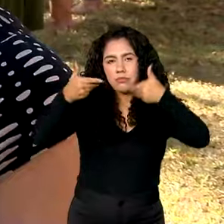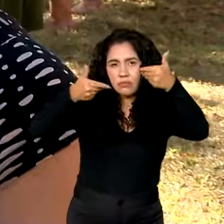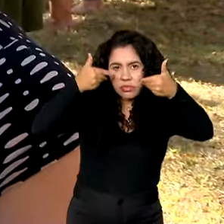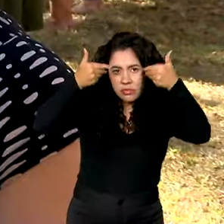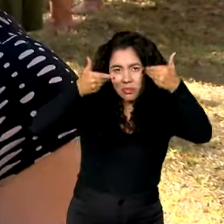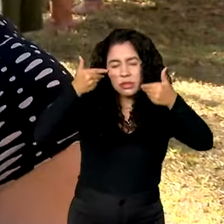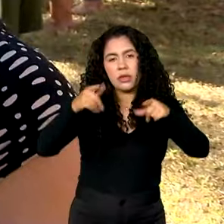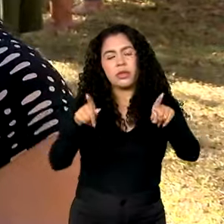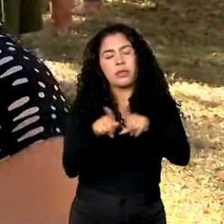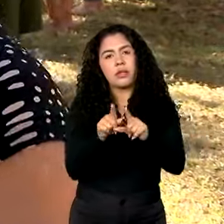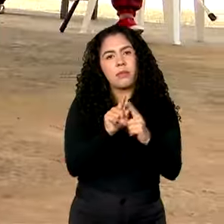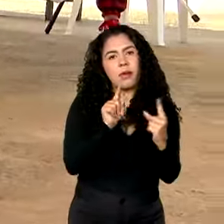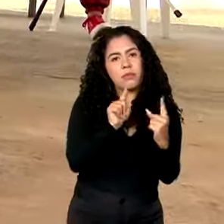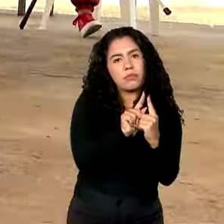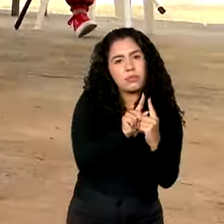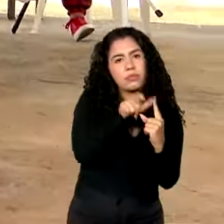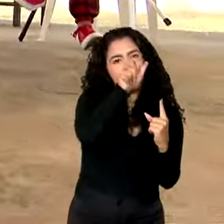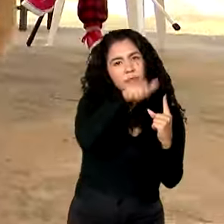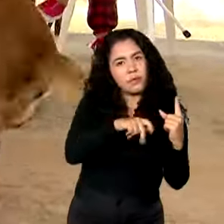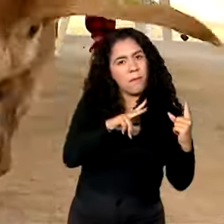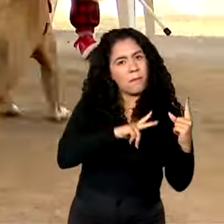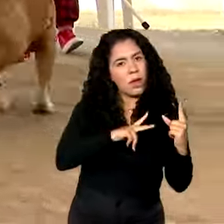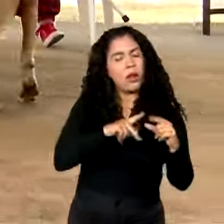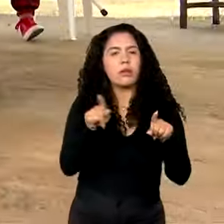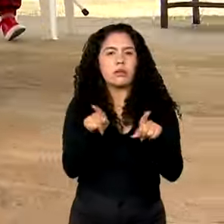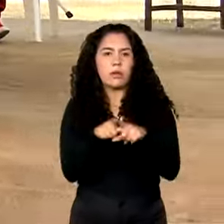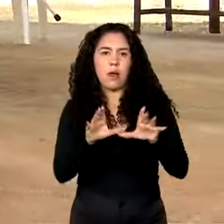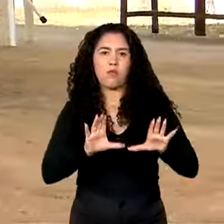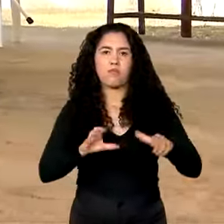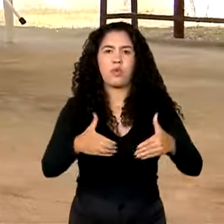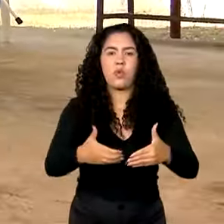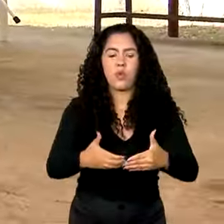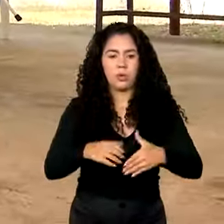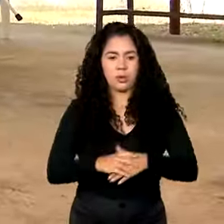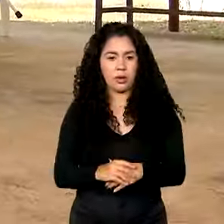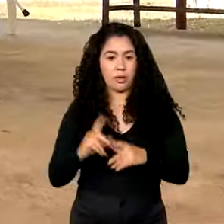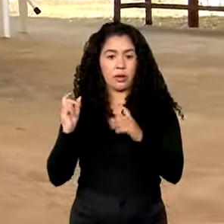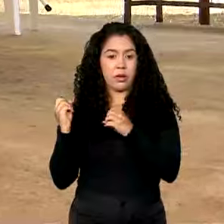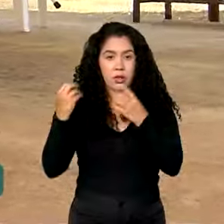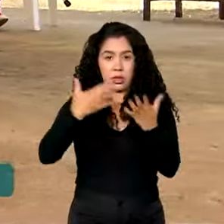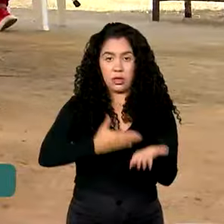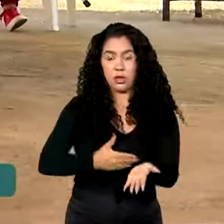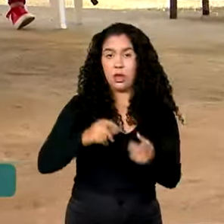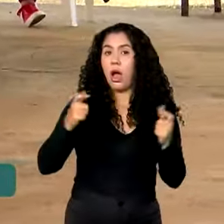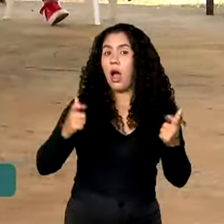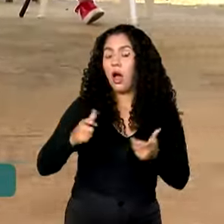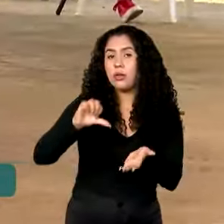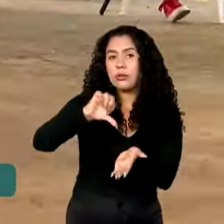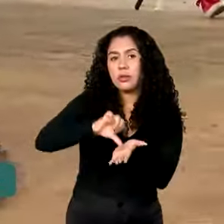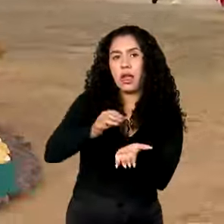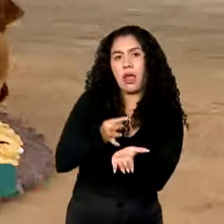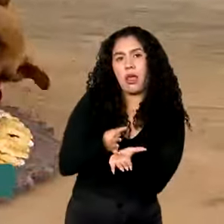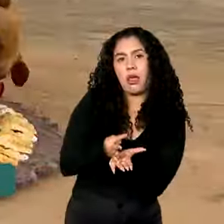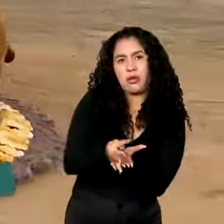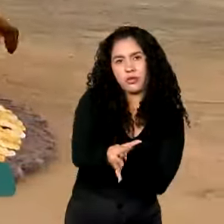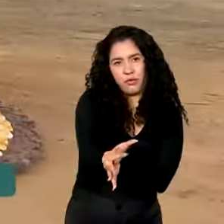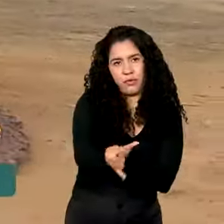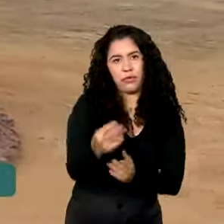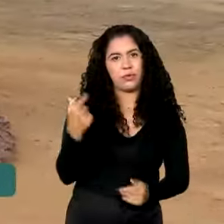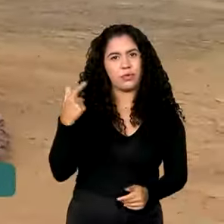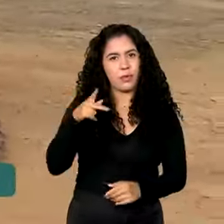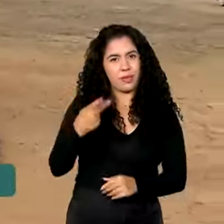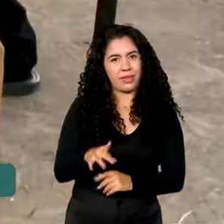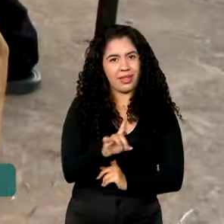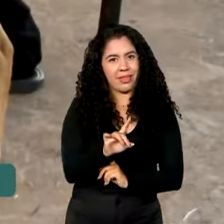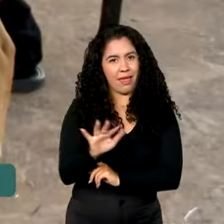atendimentos individuais e coletivos. E a unidade do CAPS do Riacho Fundo, no Distrito Federal, ainda tem um ajudante